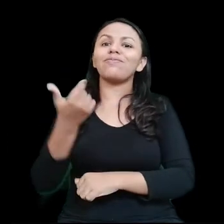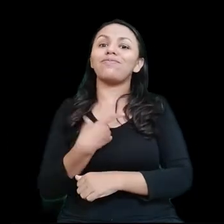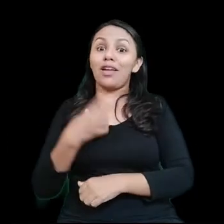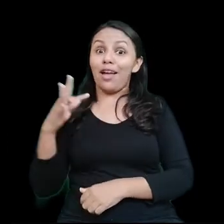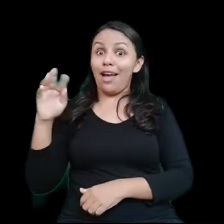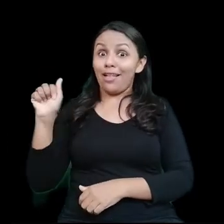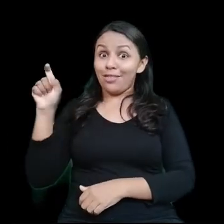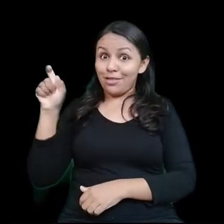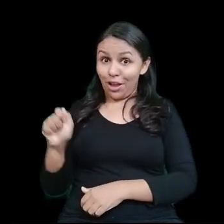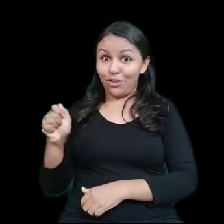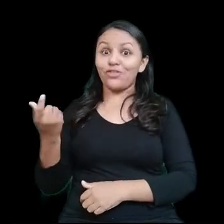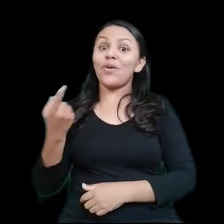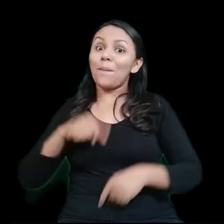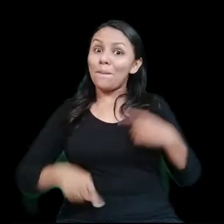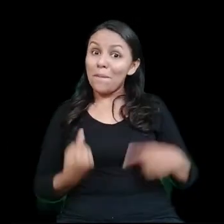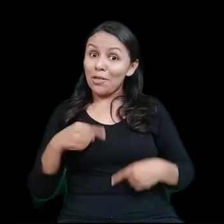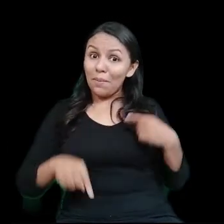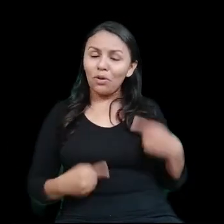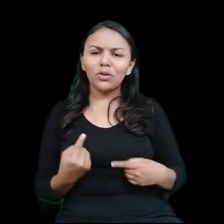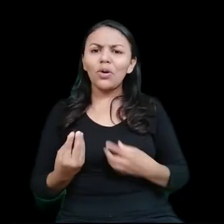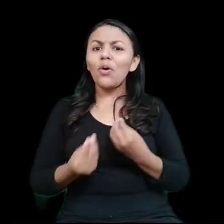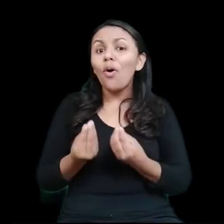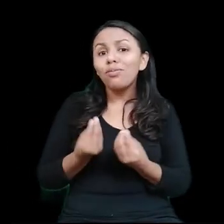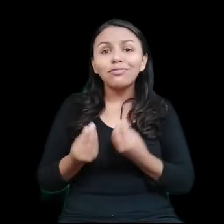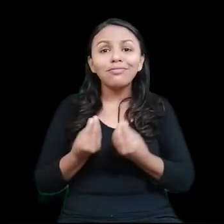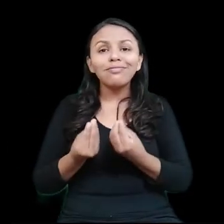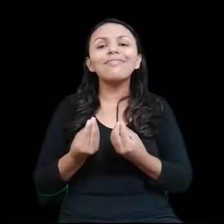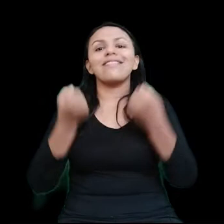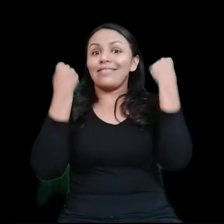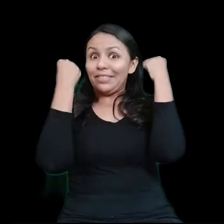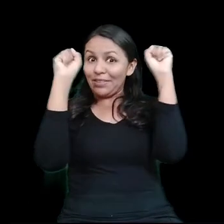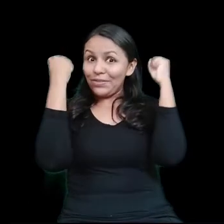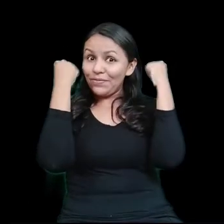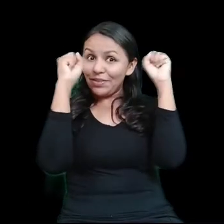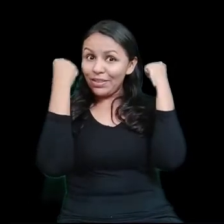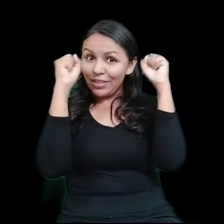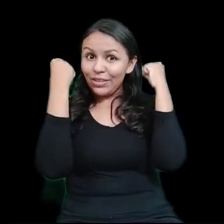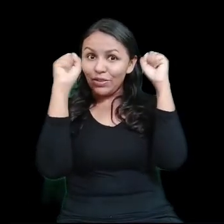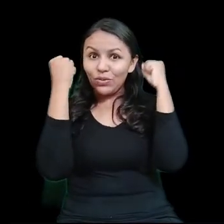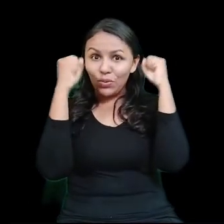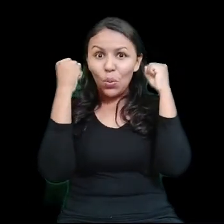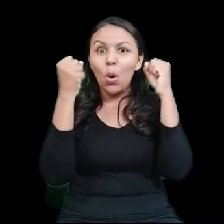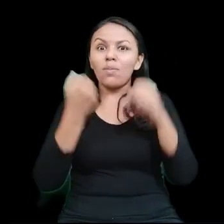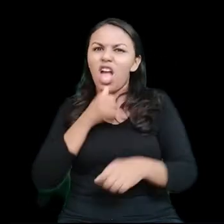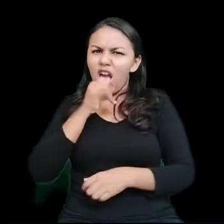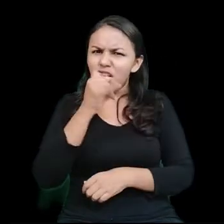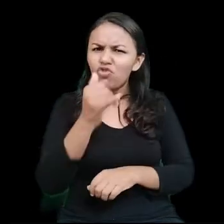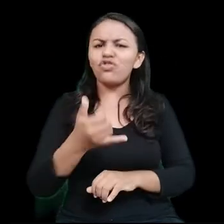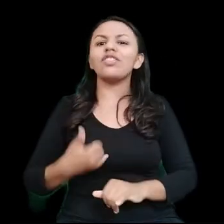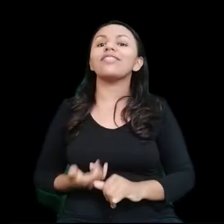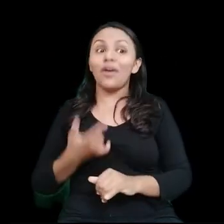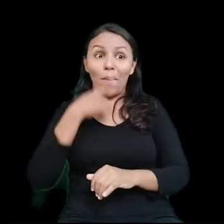taxa metabólica é justamente fazendo aqui atividade física, quando a gente vê o dispêndio de energia